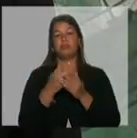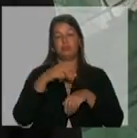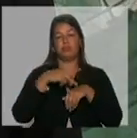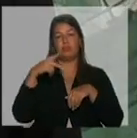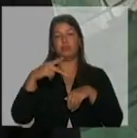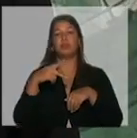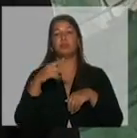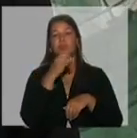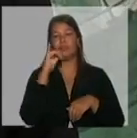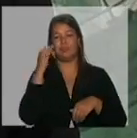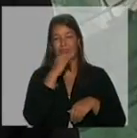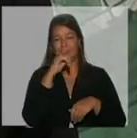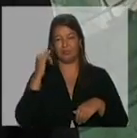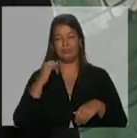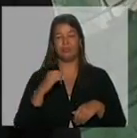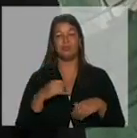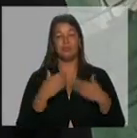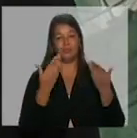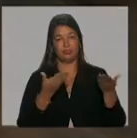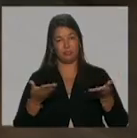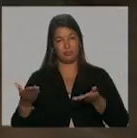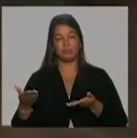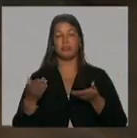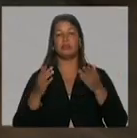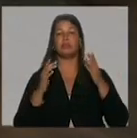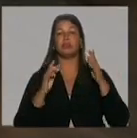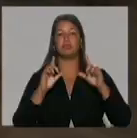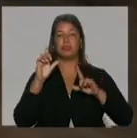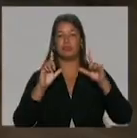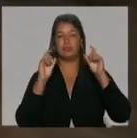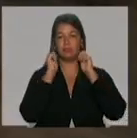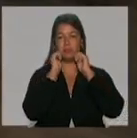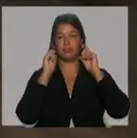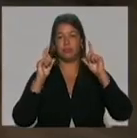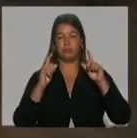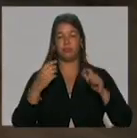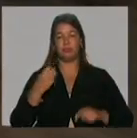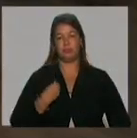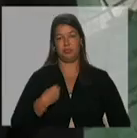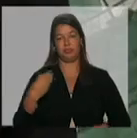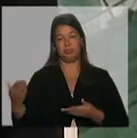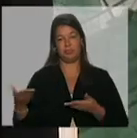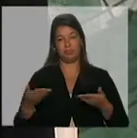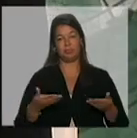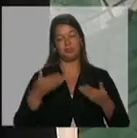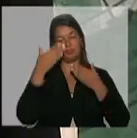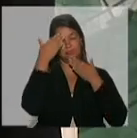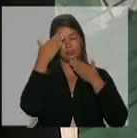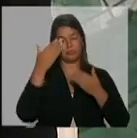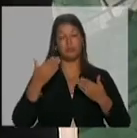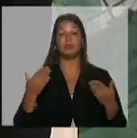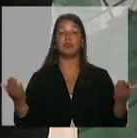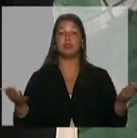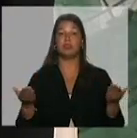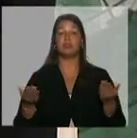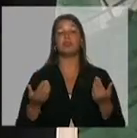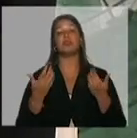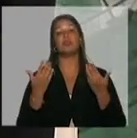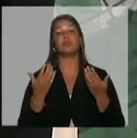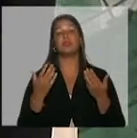da empresa de pesquisa energética. Bem-vindos à TV Alerj, obrigada pela presença. José Mauro, gostaria que você